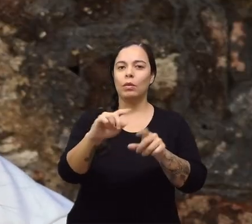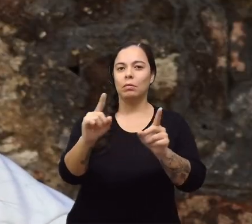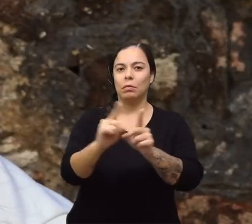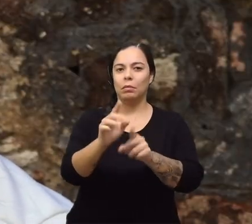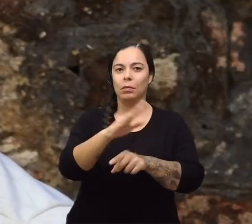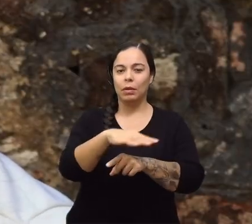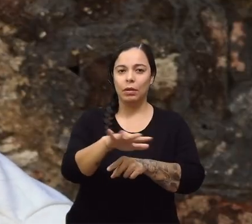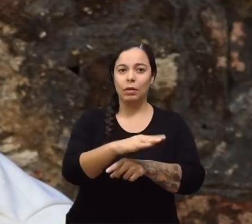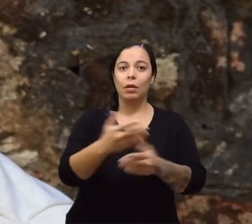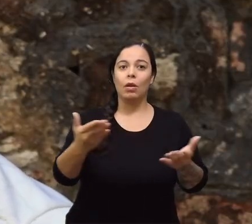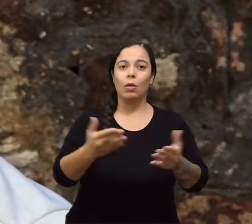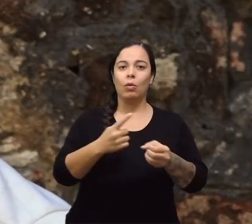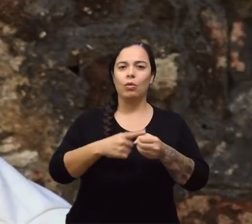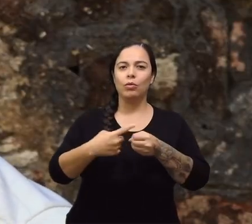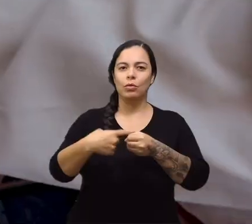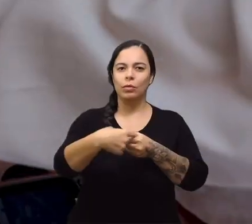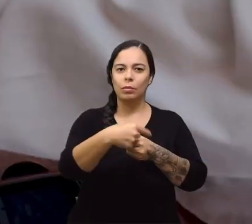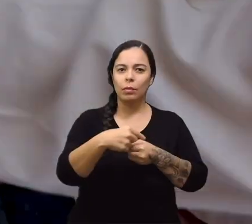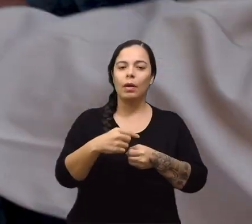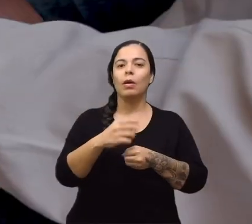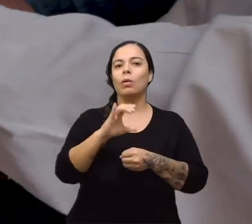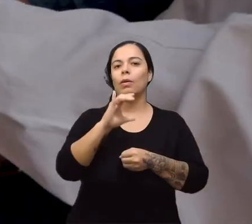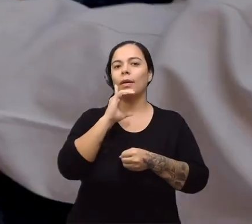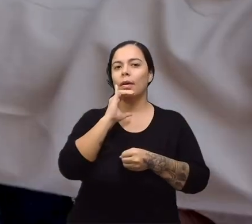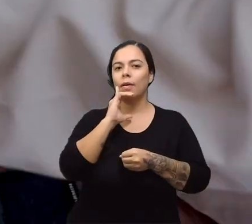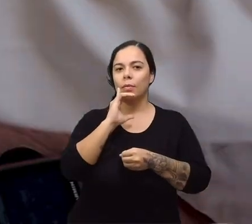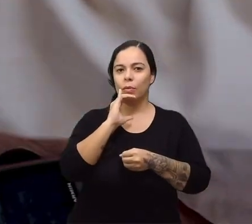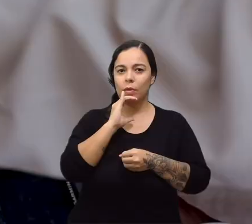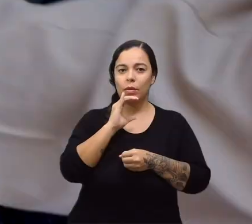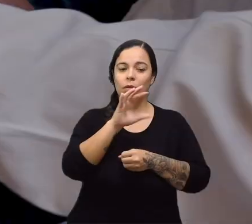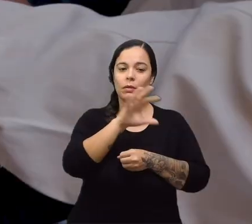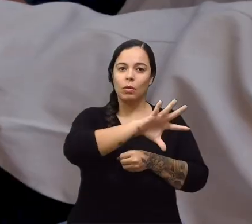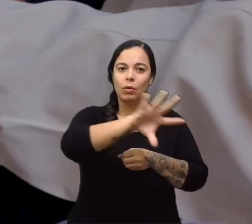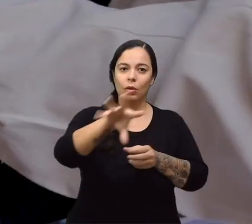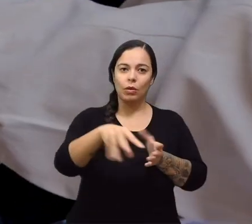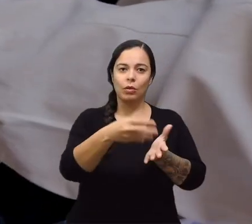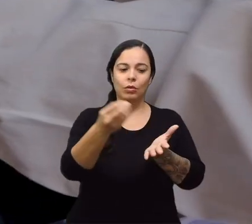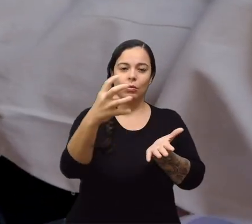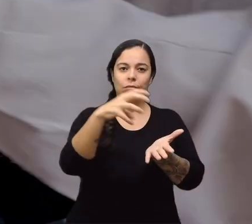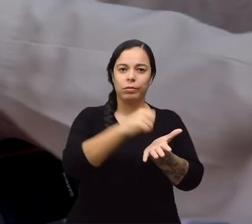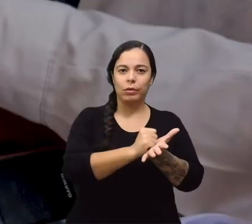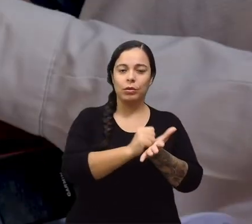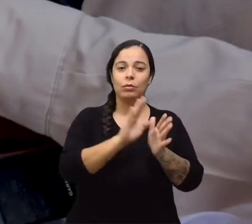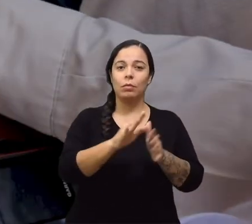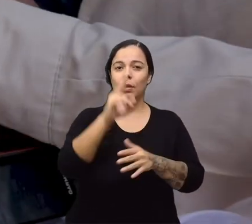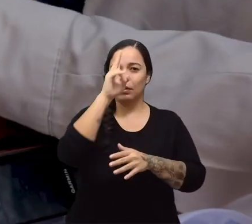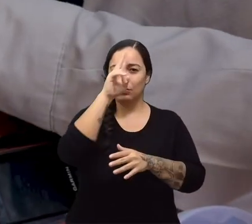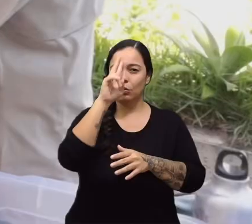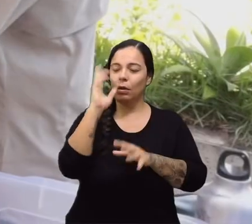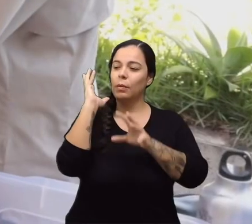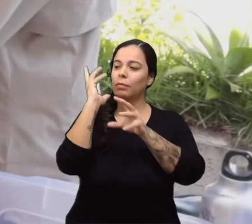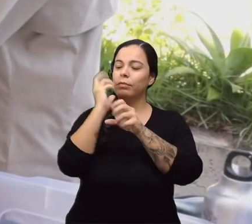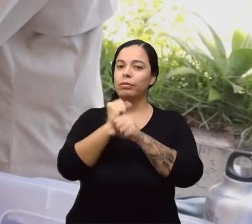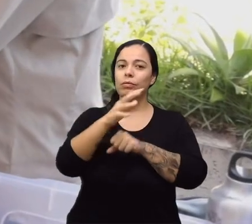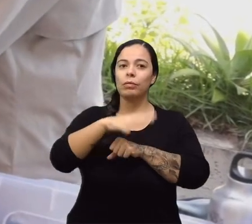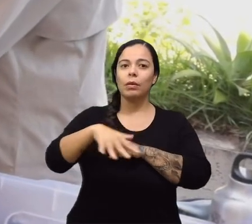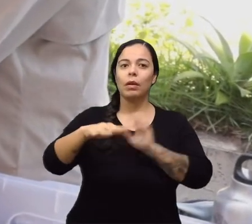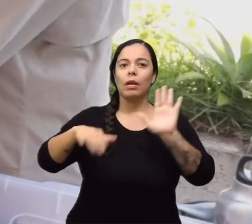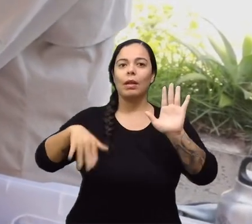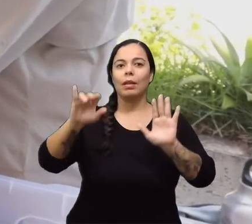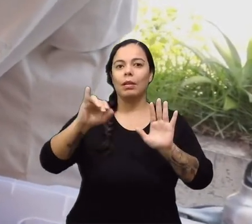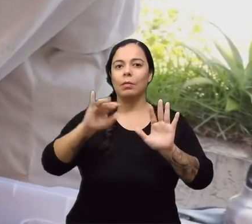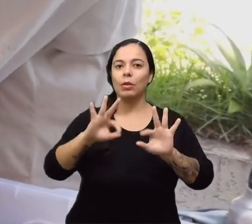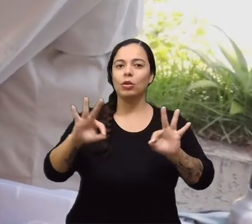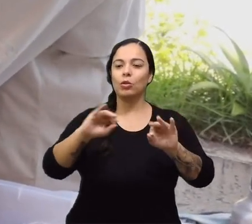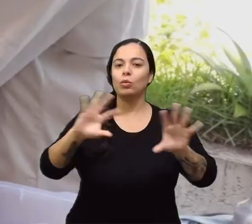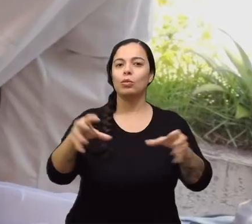que a gente conhece como Camboinhas, mas que historicamente todos sabemos que Itaipu era uma praia só. Então,